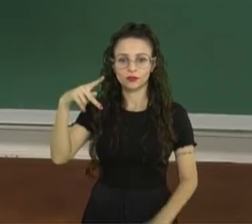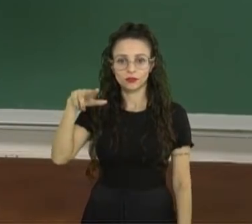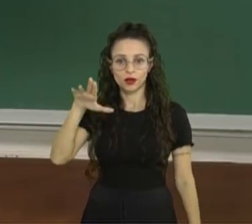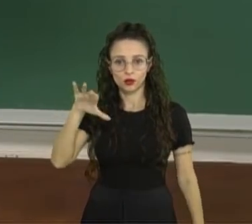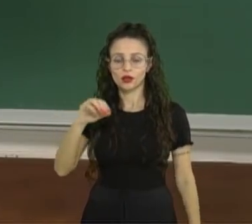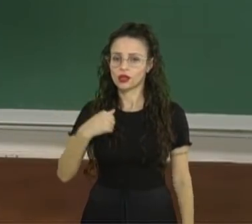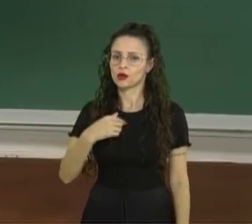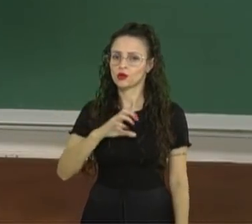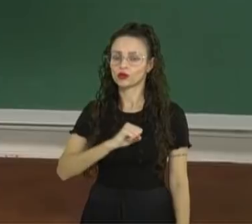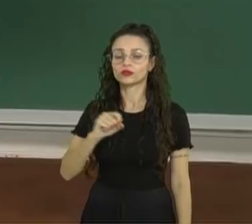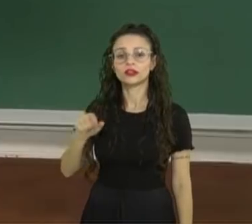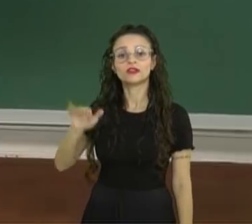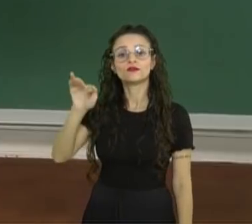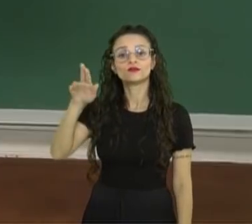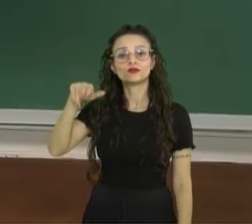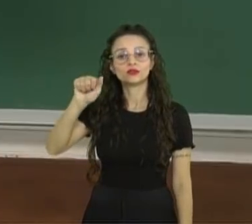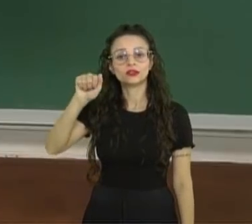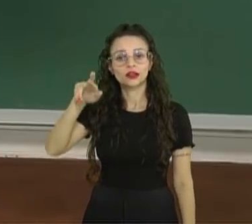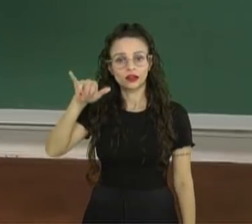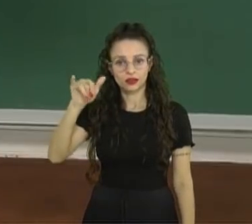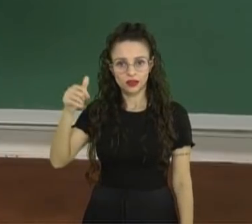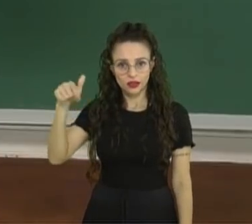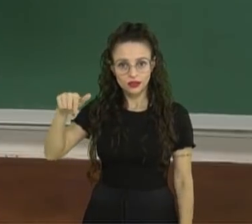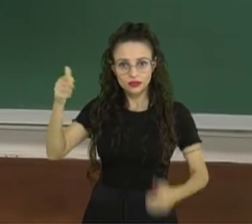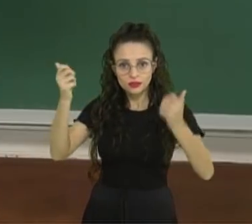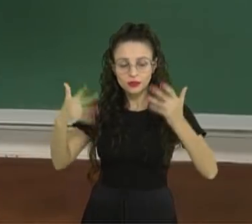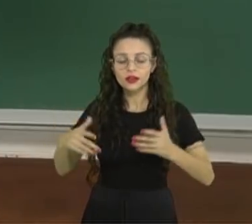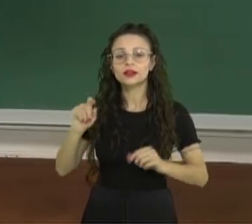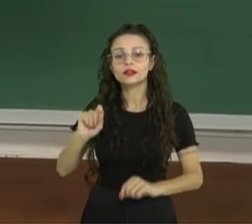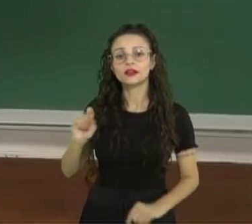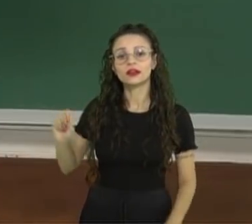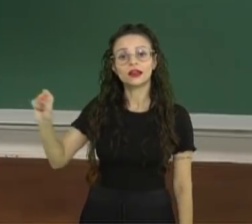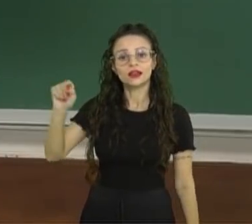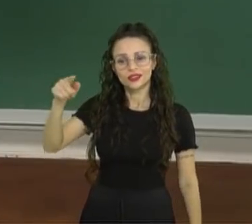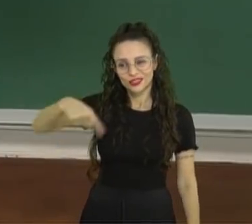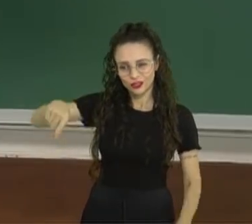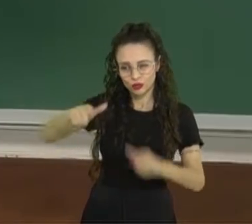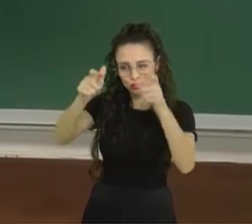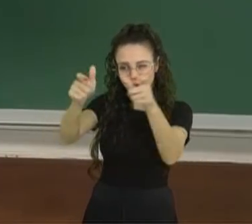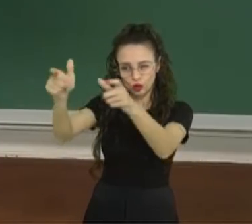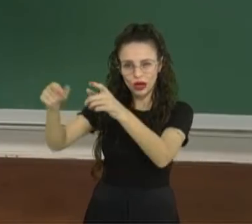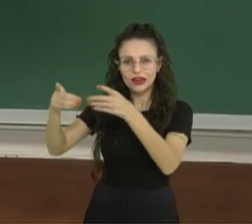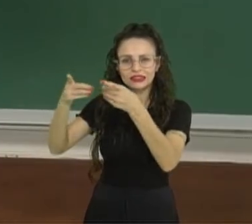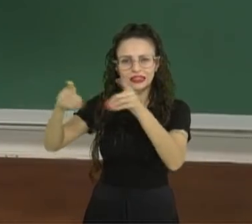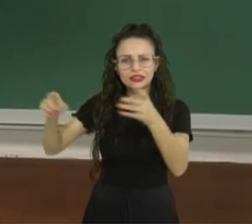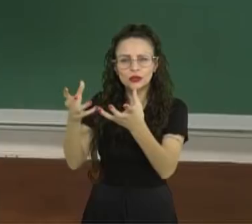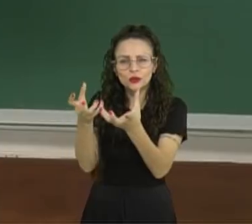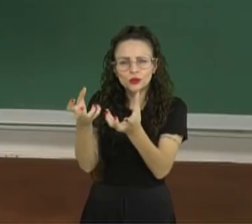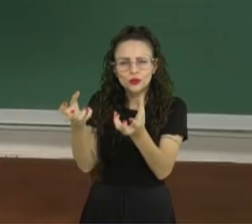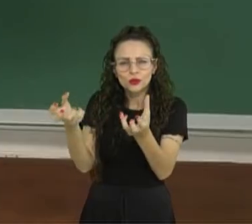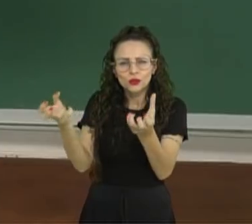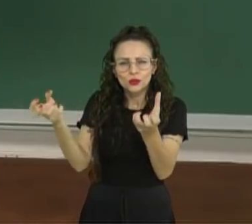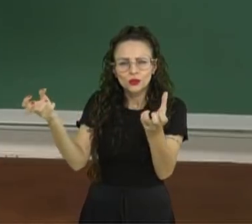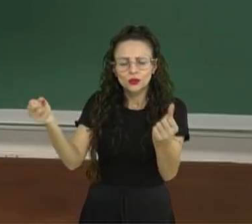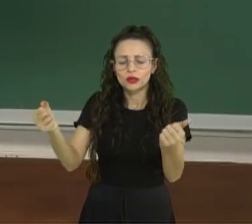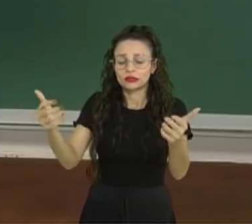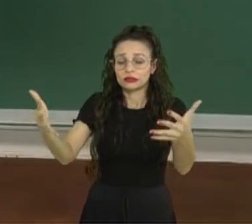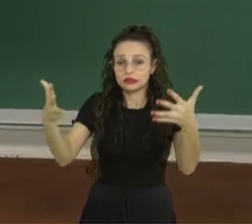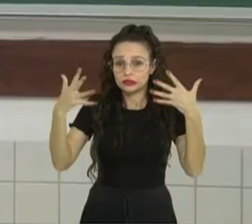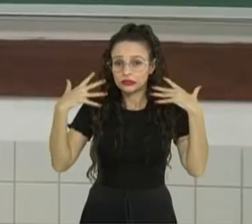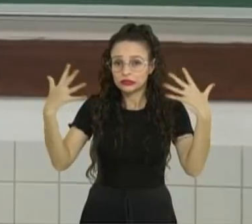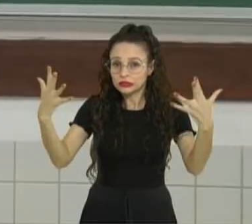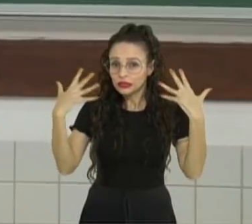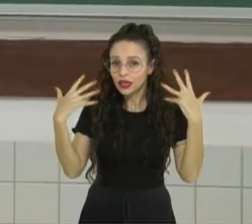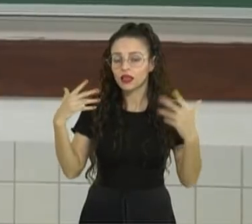gosto muito dele. O Funari fala o seguinte, que essas regiões extremamente desérticas, secas, áridas, quentes,